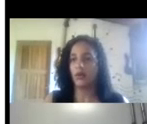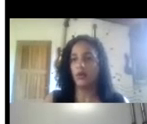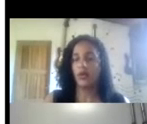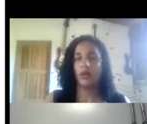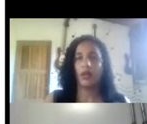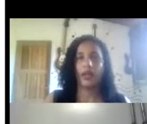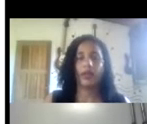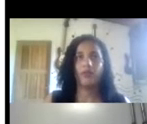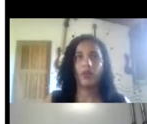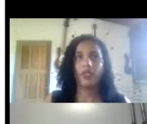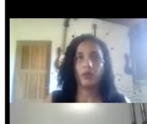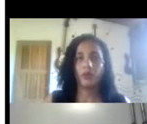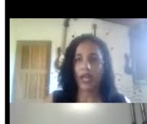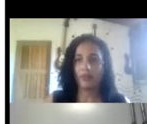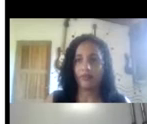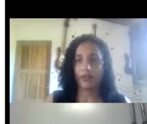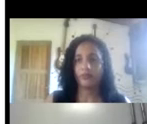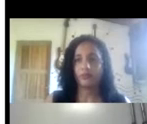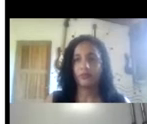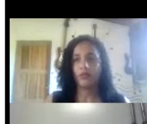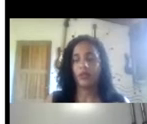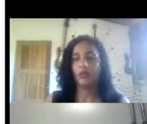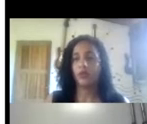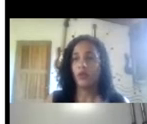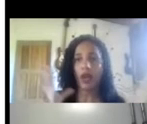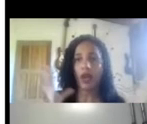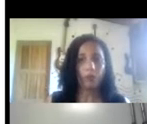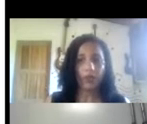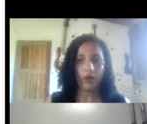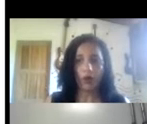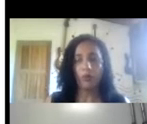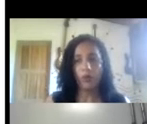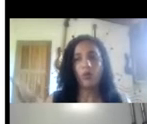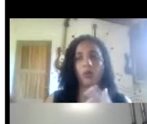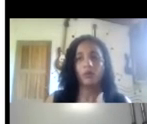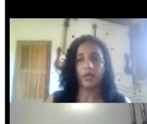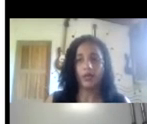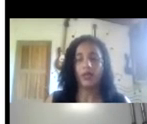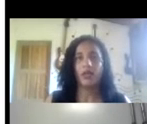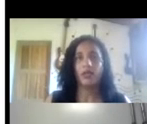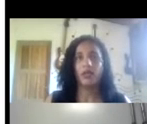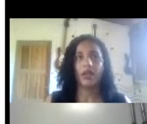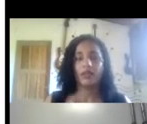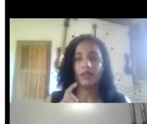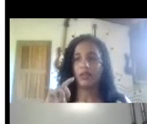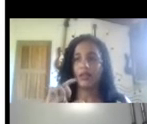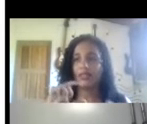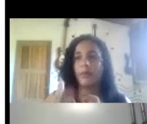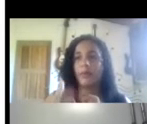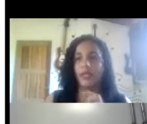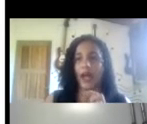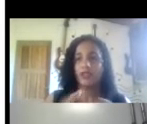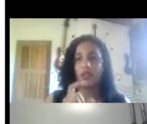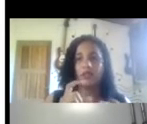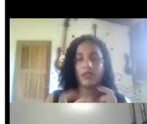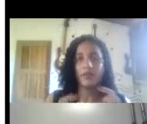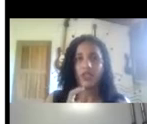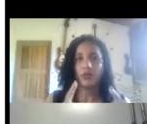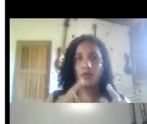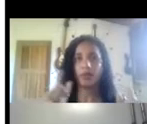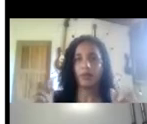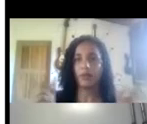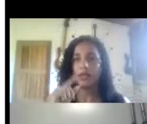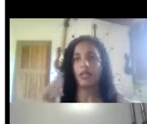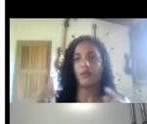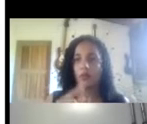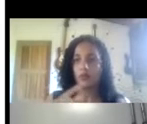que o seu violentador estava. Não houve algo pior por conta da sensibilidade das